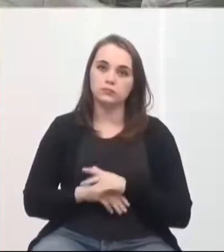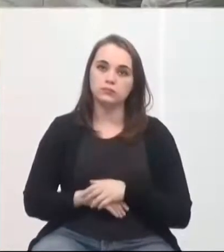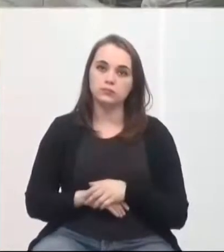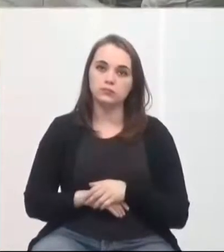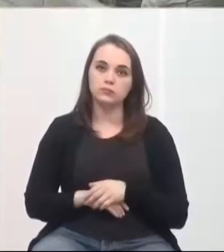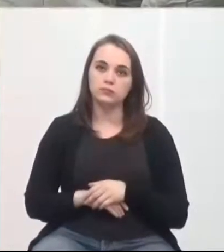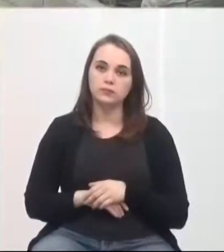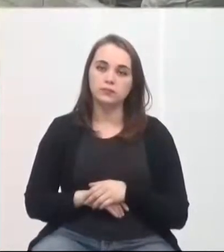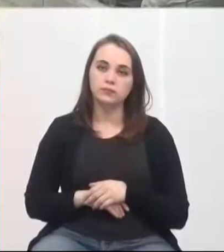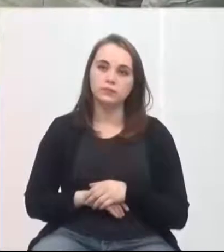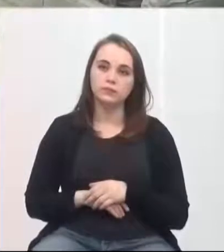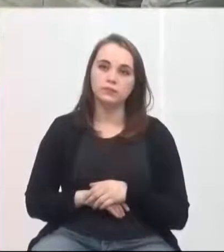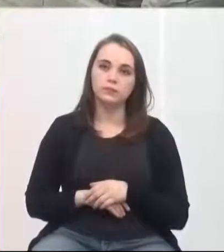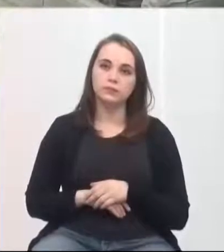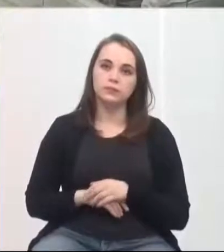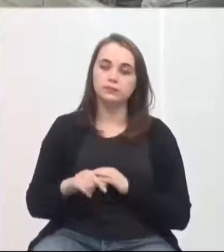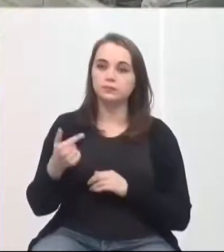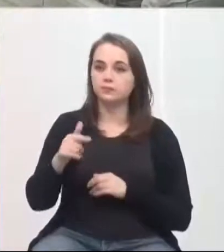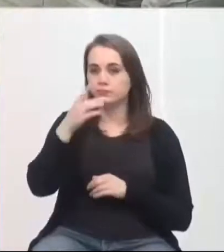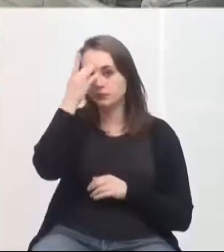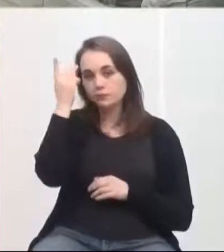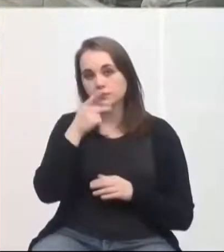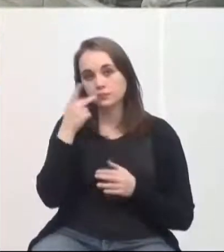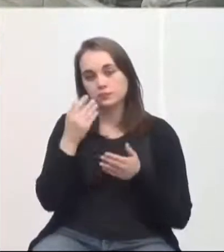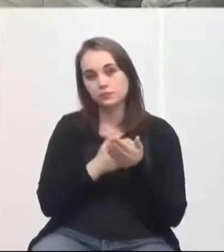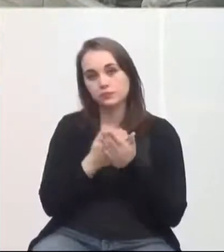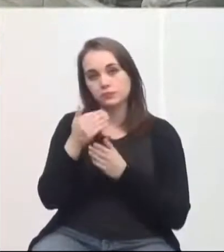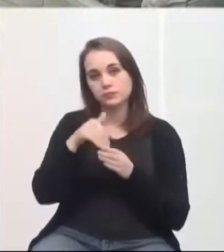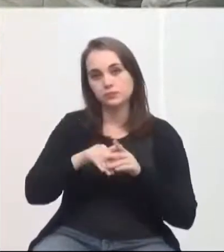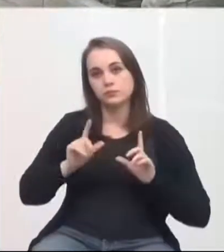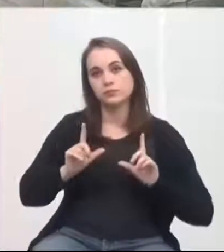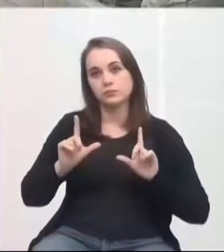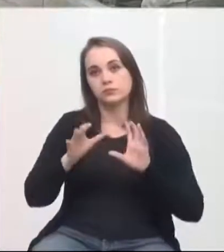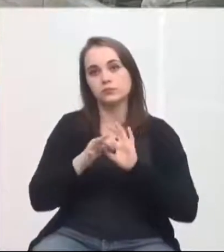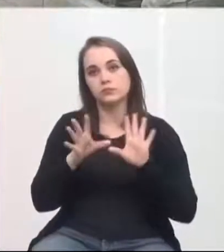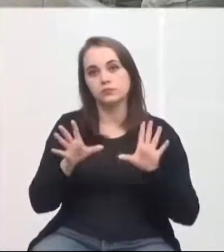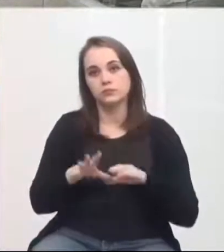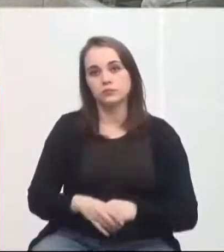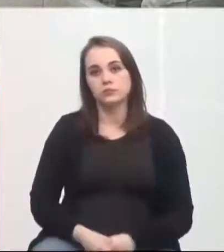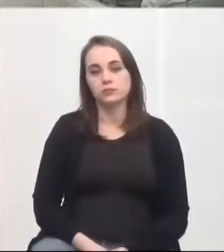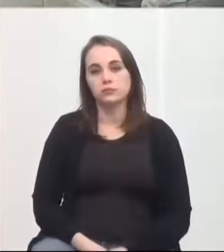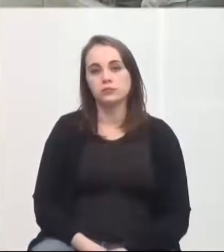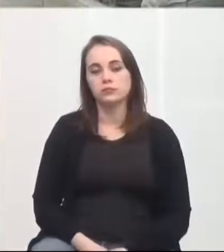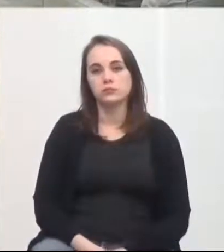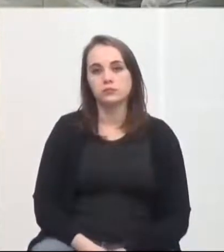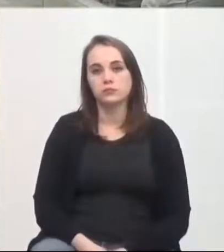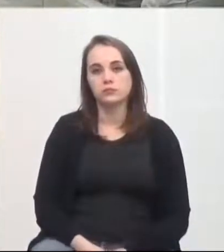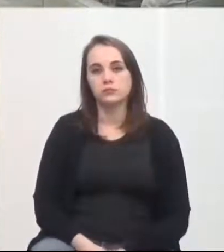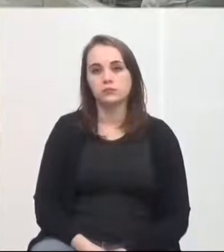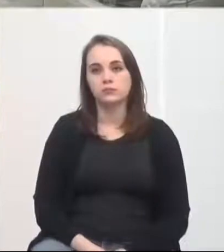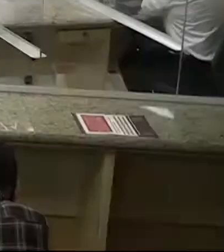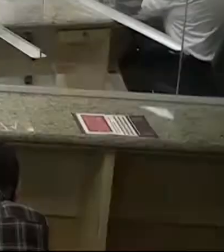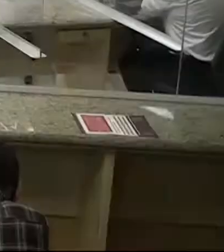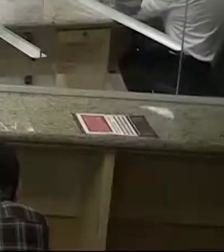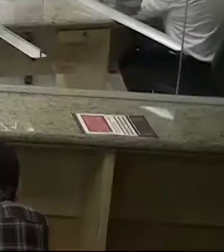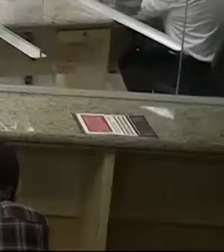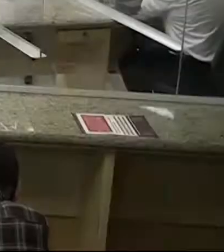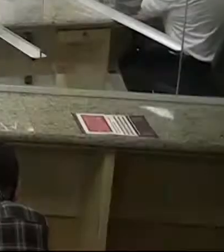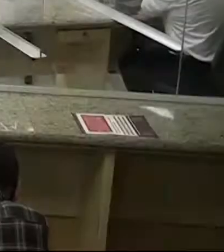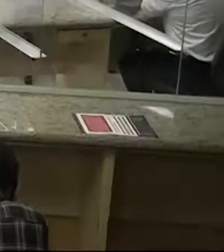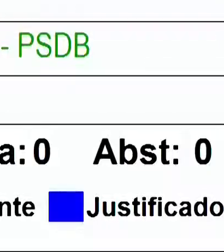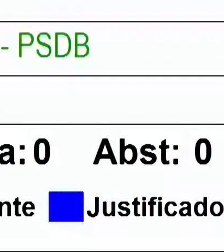projeto. Não havendo quem queira discutir, está em votação. Presidente, não vota. Artigo 173.